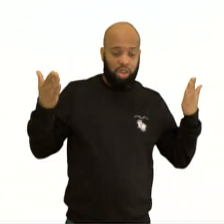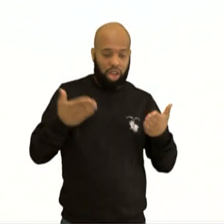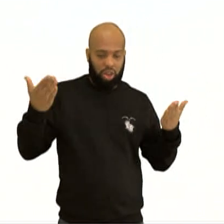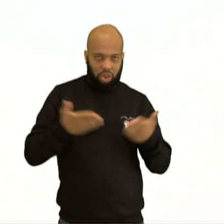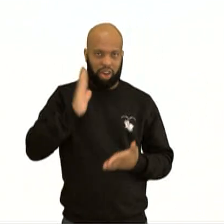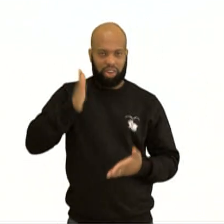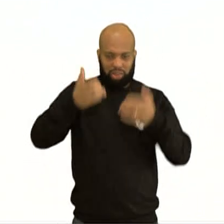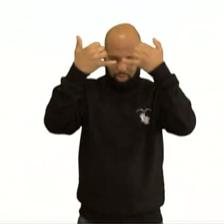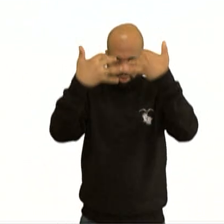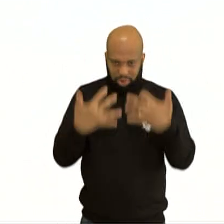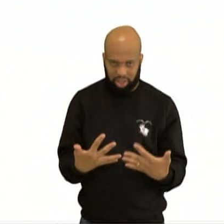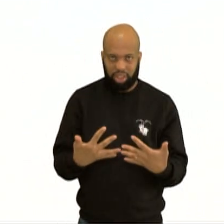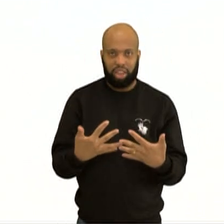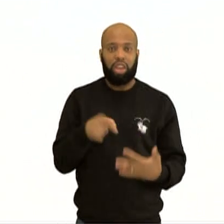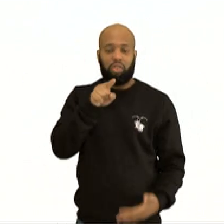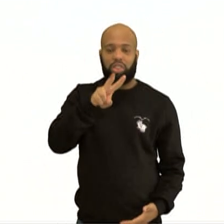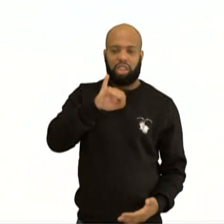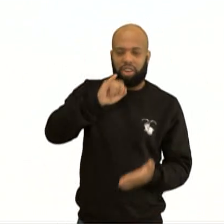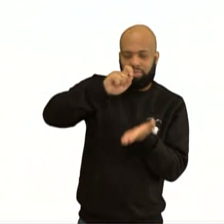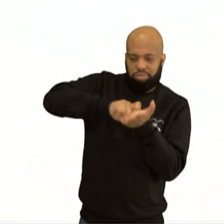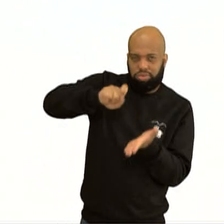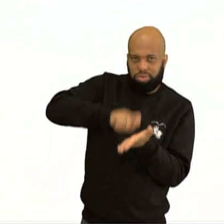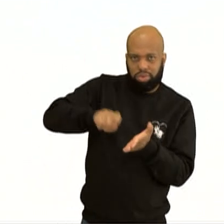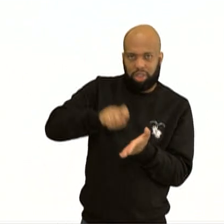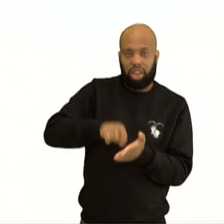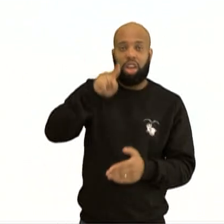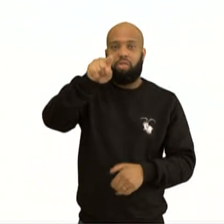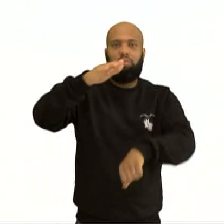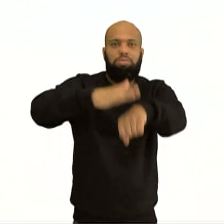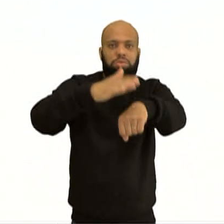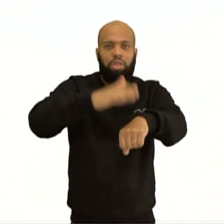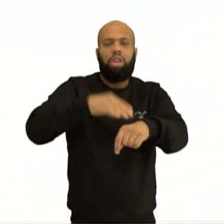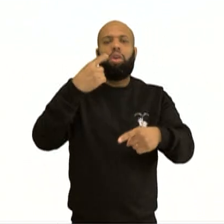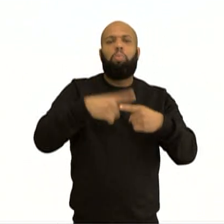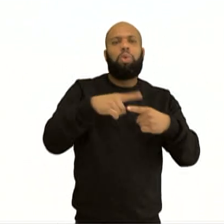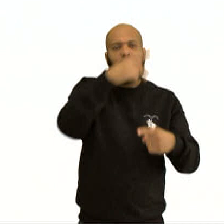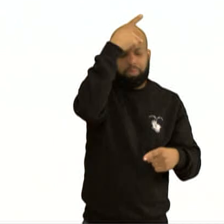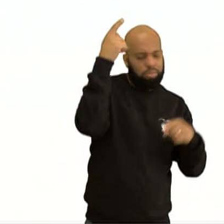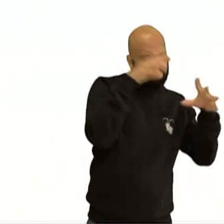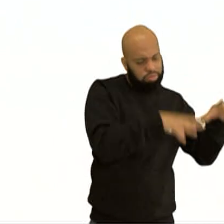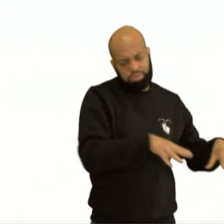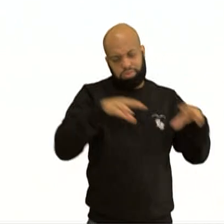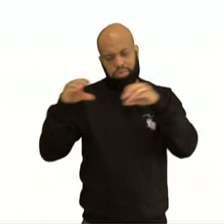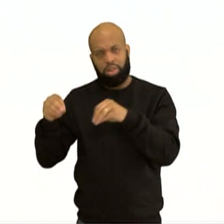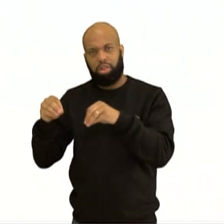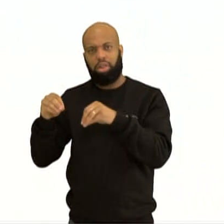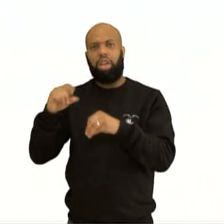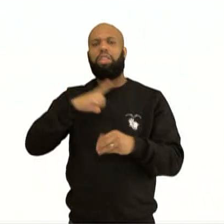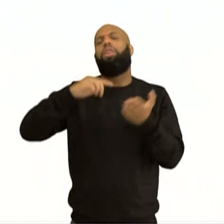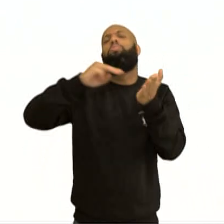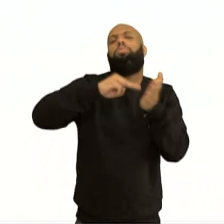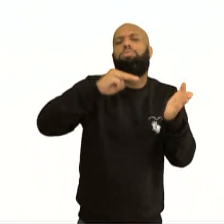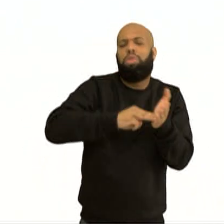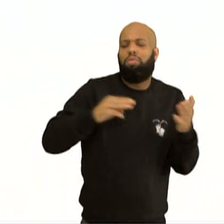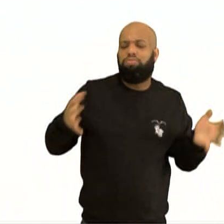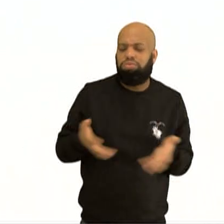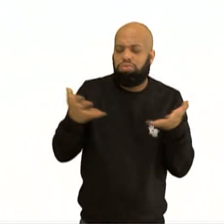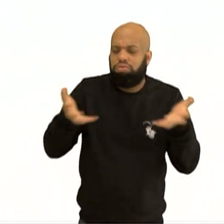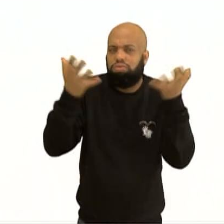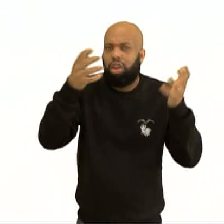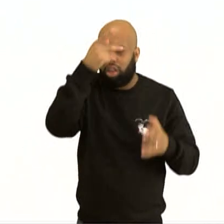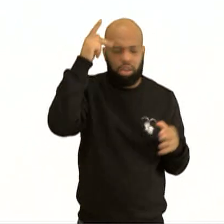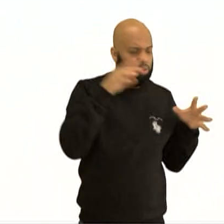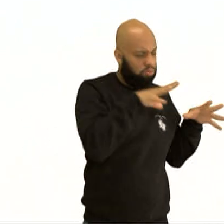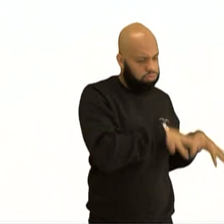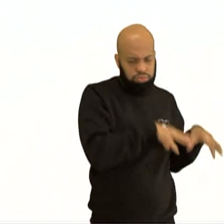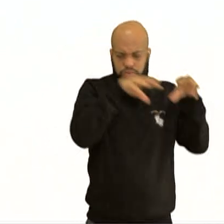falamos, explicamos na aula, e vão escrever aí vocês. Por que as pessoas migram? Quais são os motivos que levam as pessoas